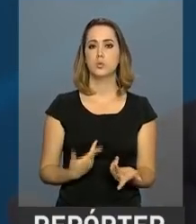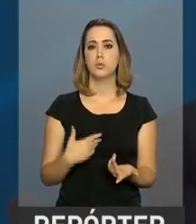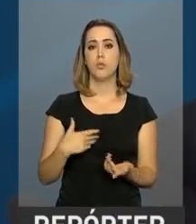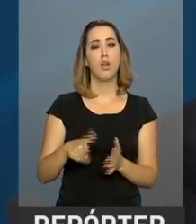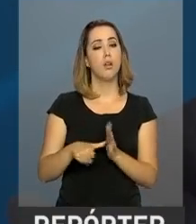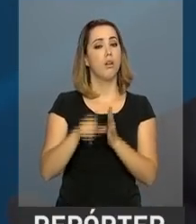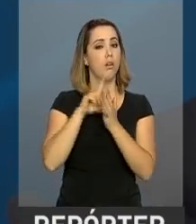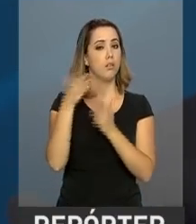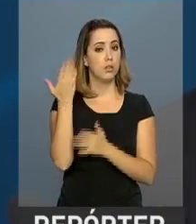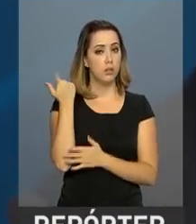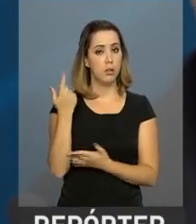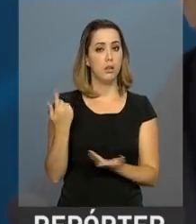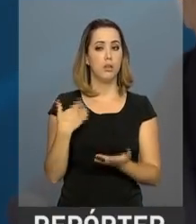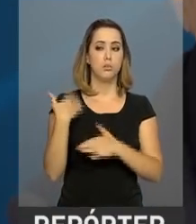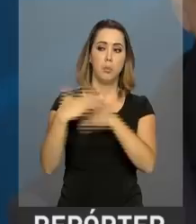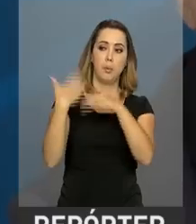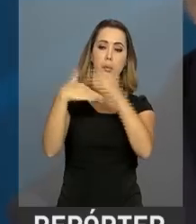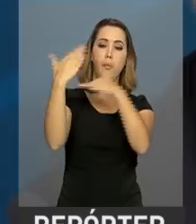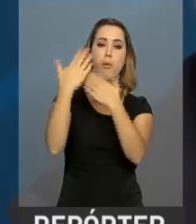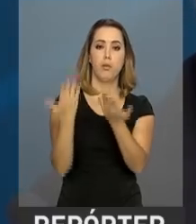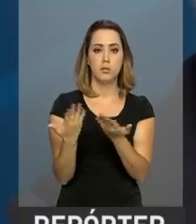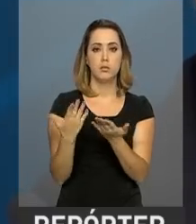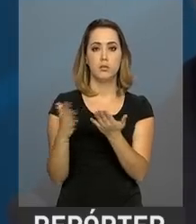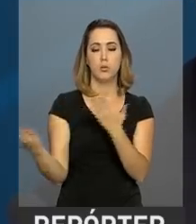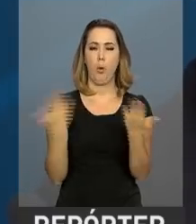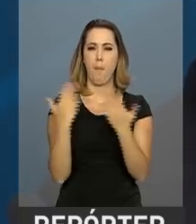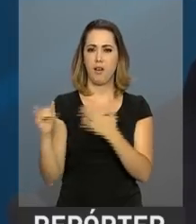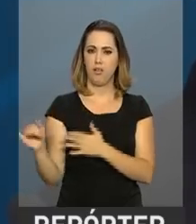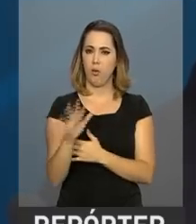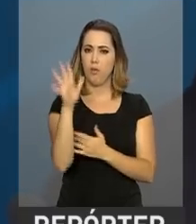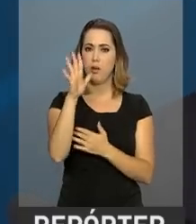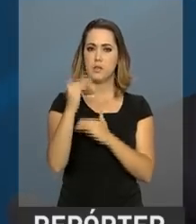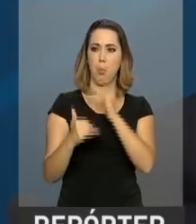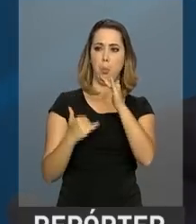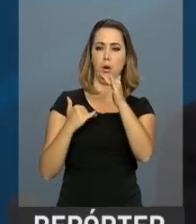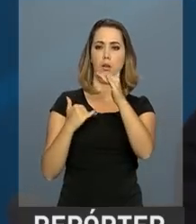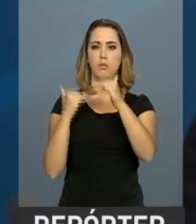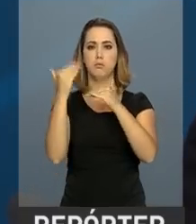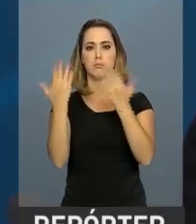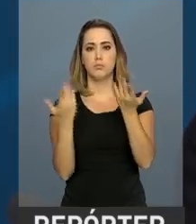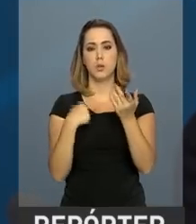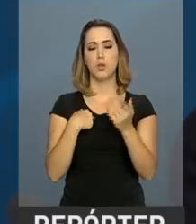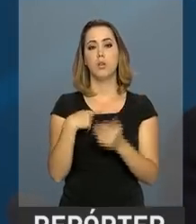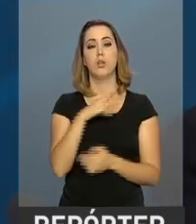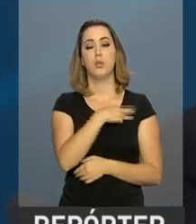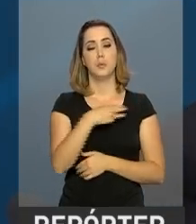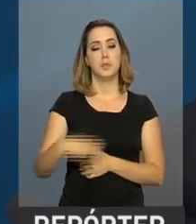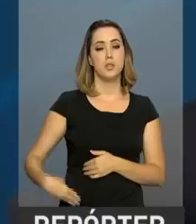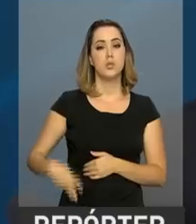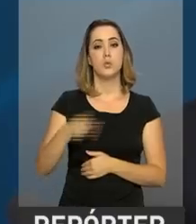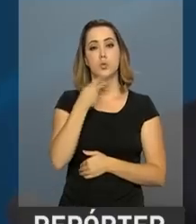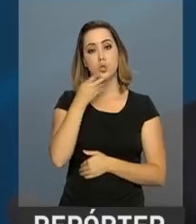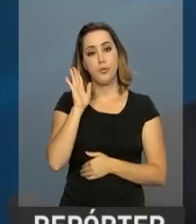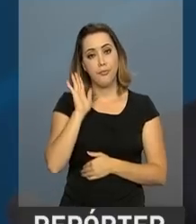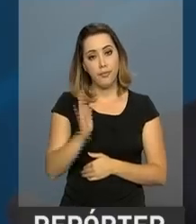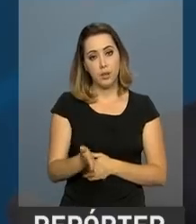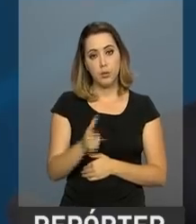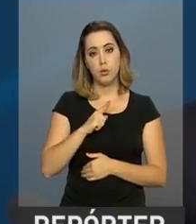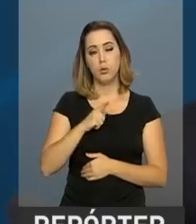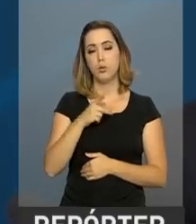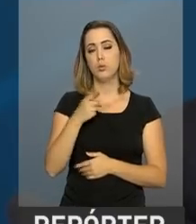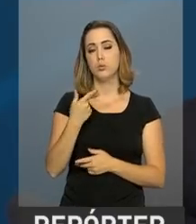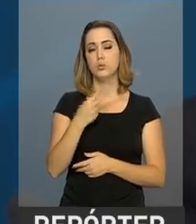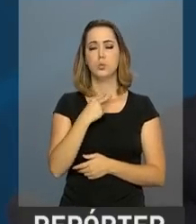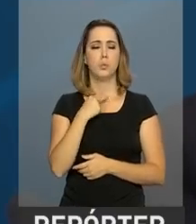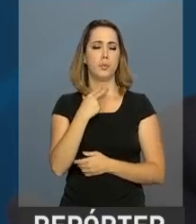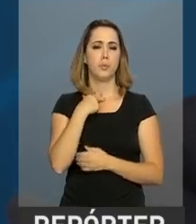crescido acima da inflação. E o Meirelles lembrou logo no começo, olha aqui, não se pode gastar mais do que a inflação. Então, a revisão de um orçamento para o